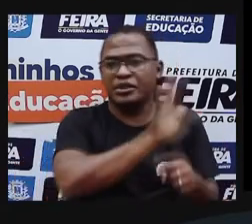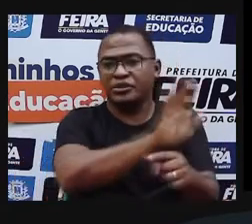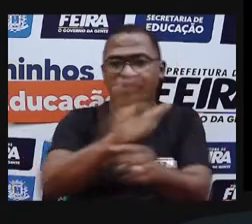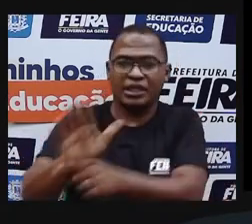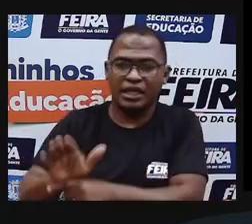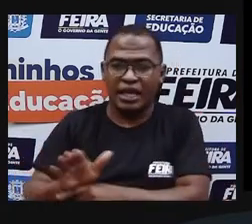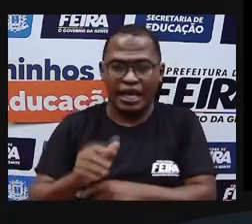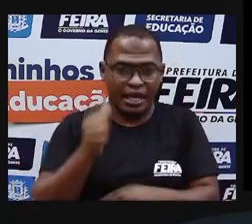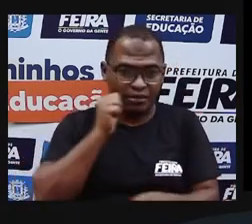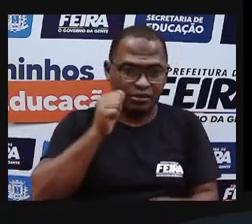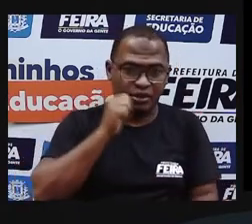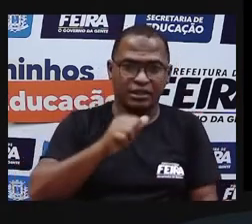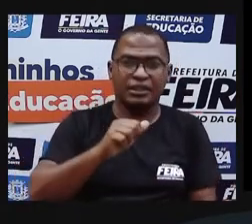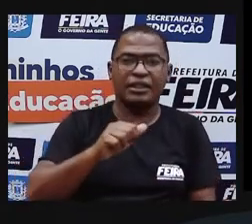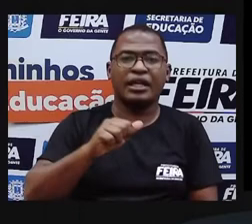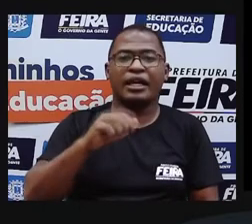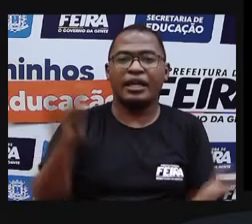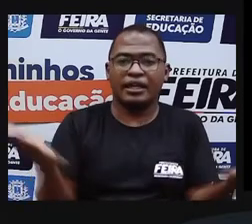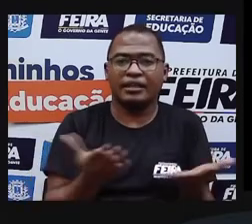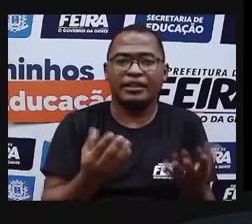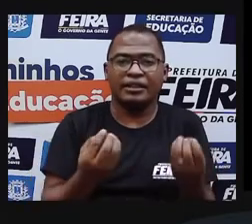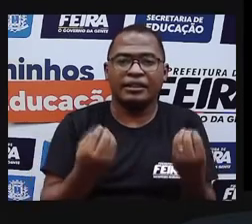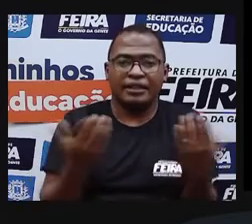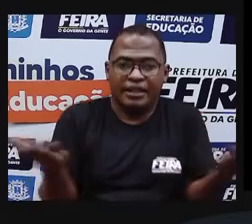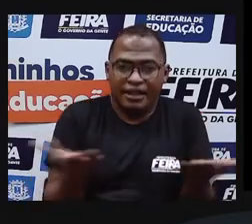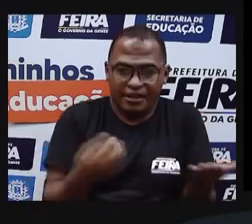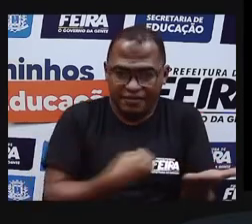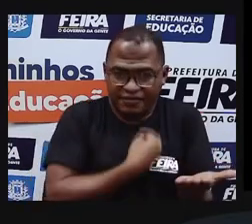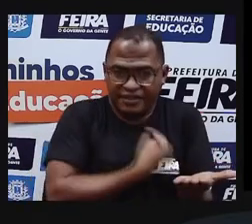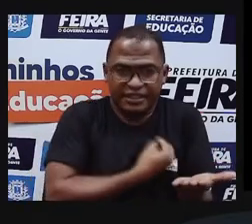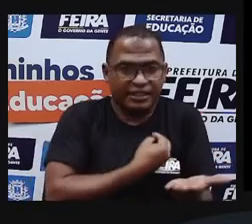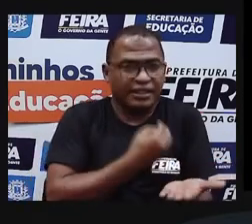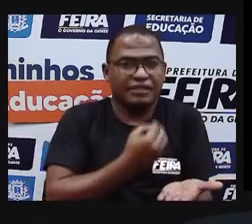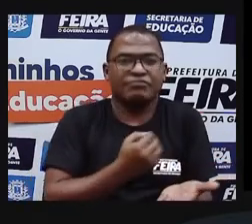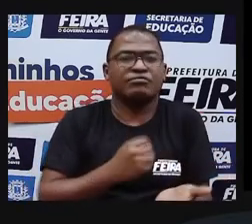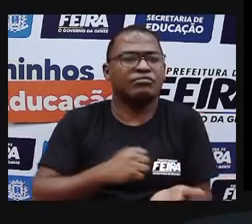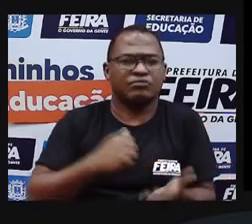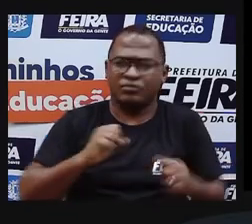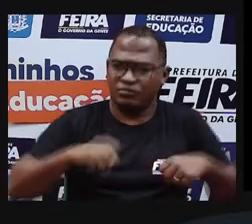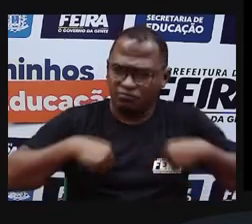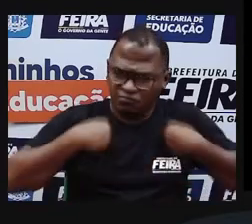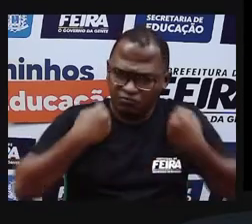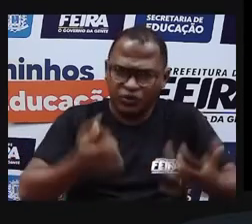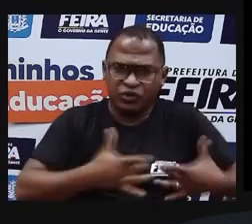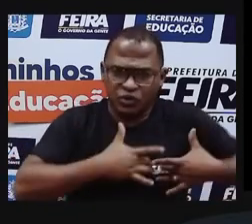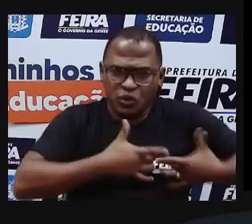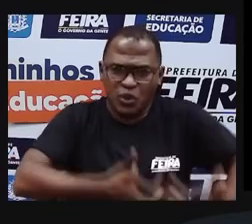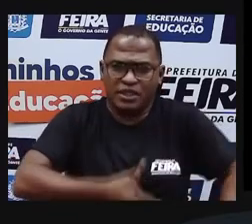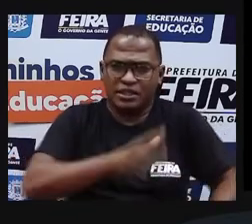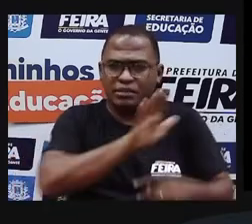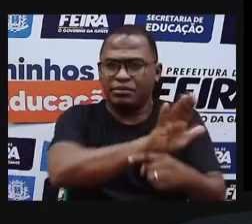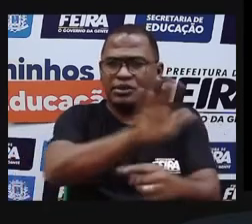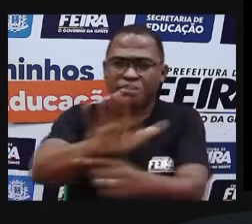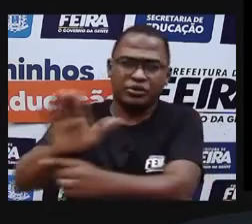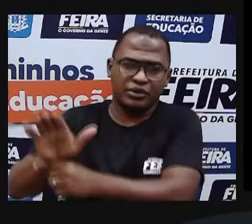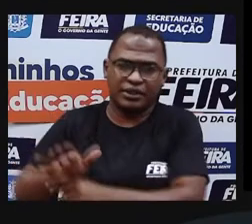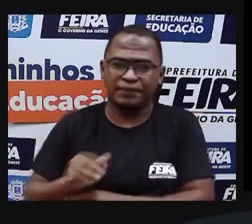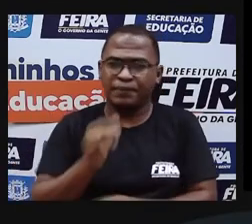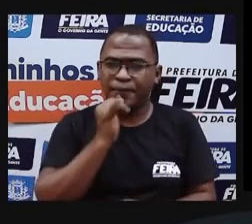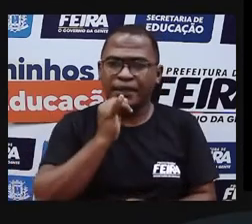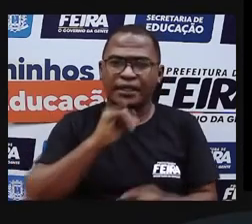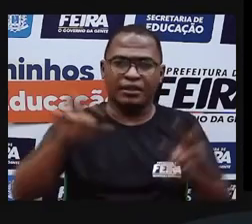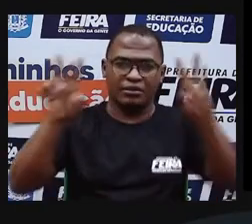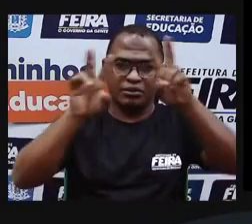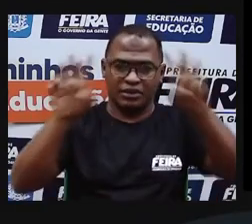outro. Então, vamos lembrar de Irmã Dulce através dessa mensagem de hoje. E ela diz: tudo o que acontece no